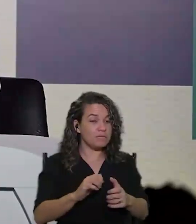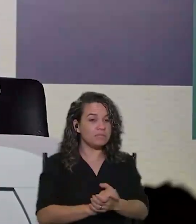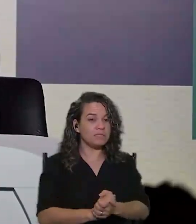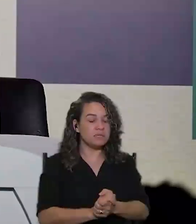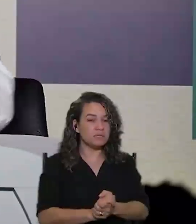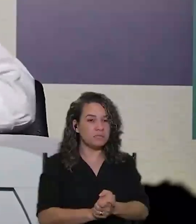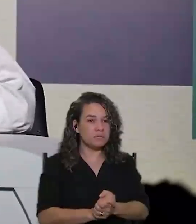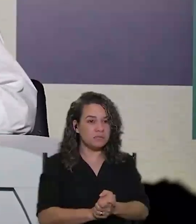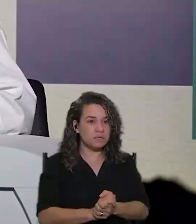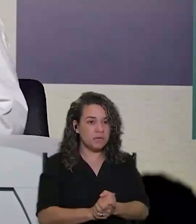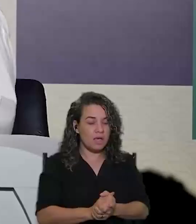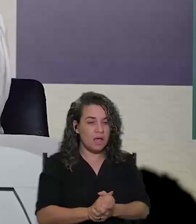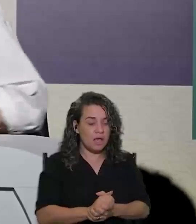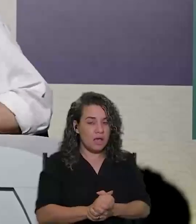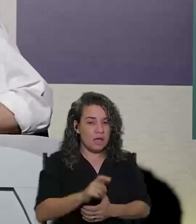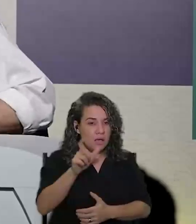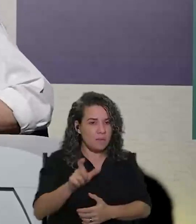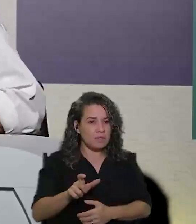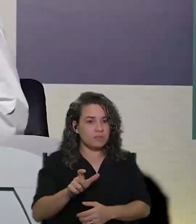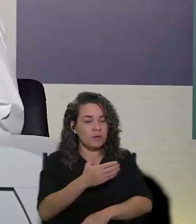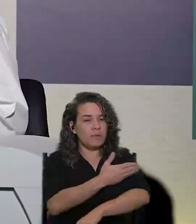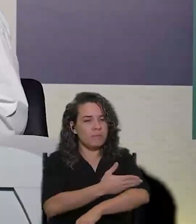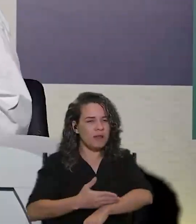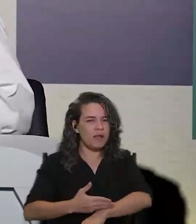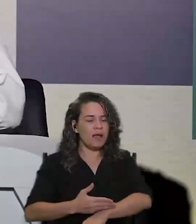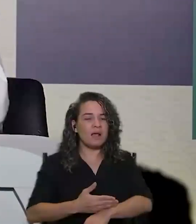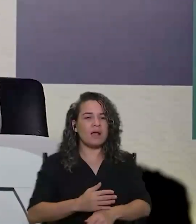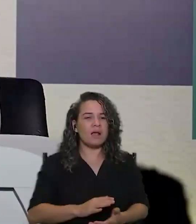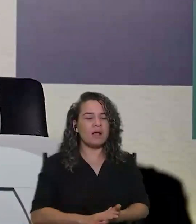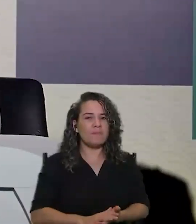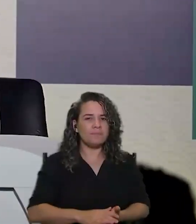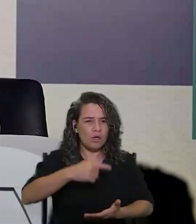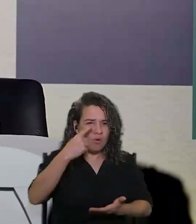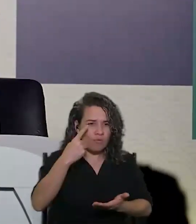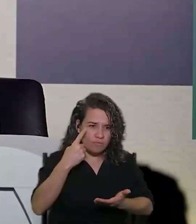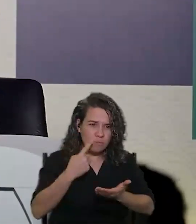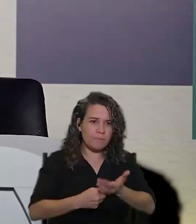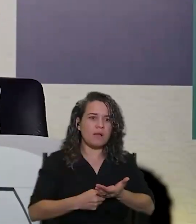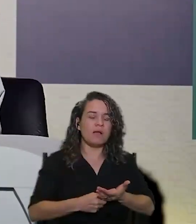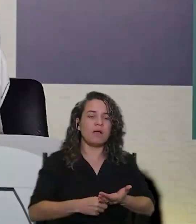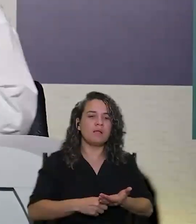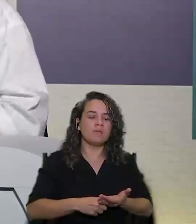branquitude, dizendo: olha, nós fizemos identitarismo a vida inteira e agora não queremos que eles façam o deles, entendeu?